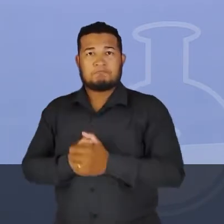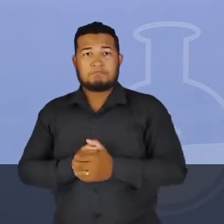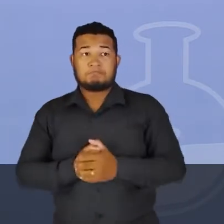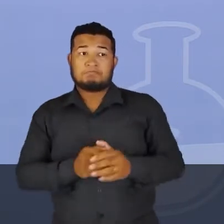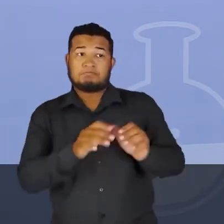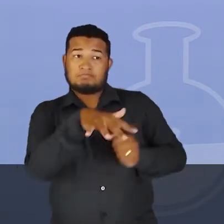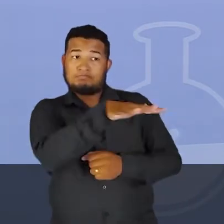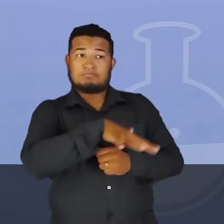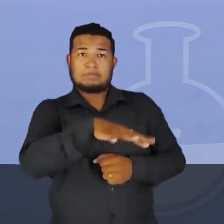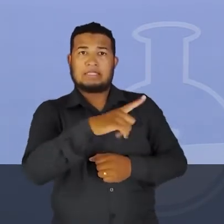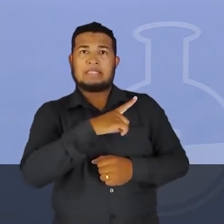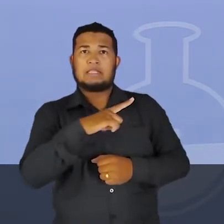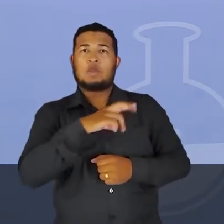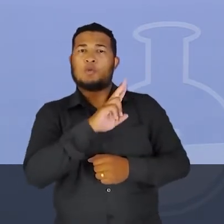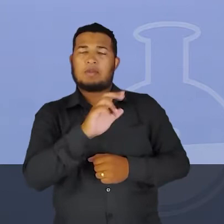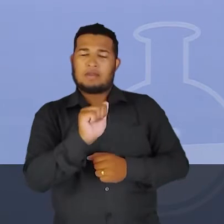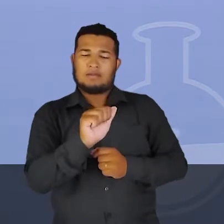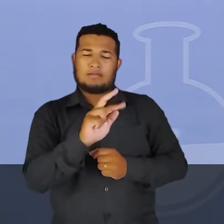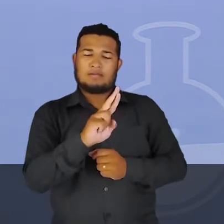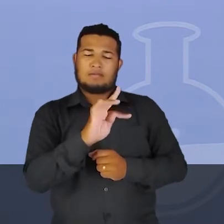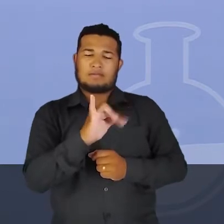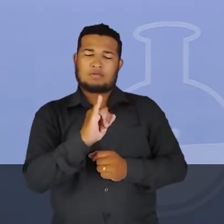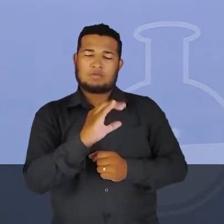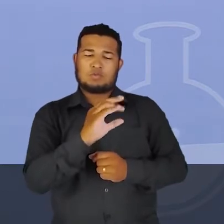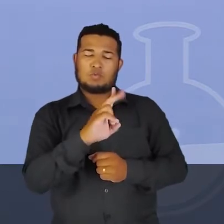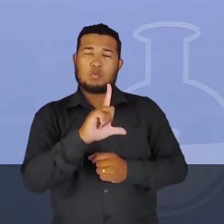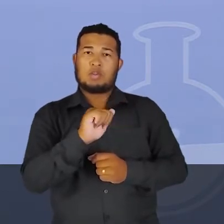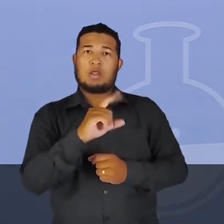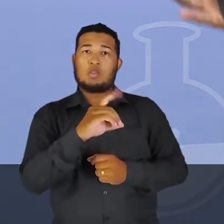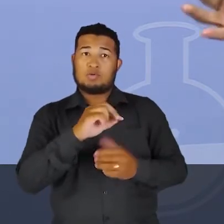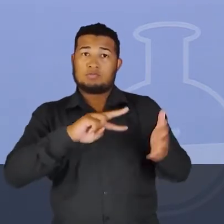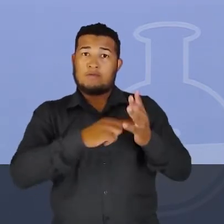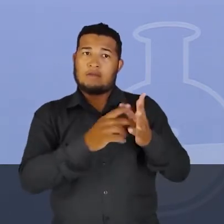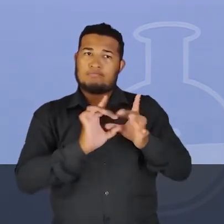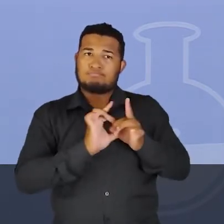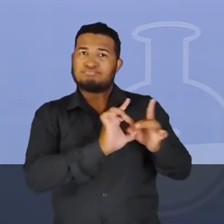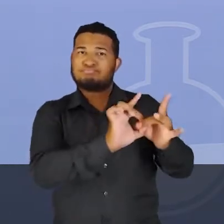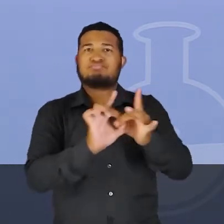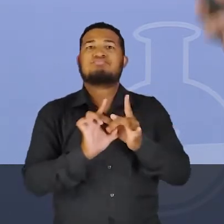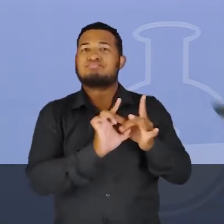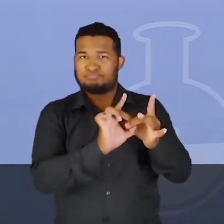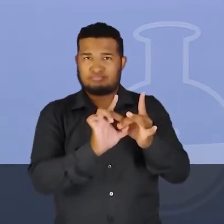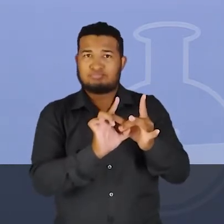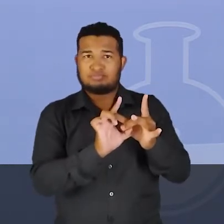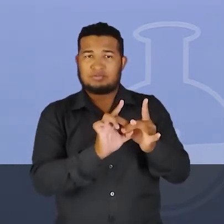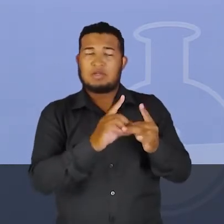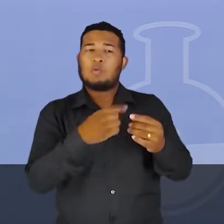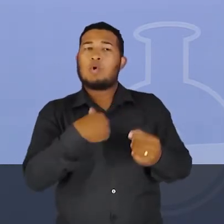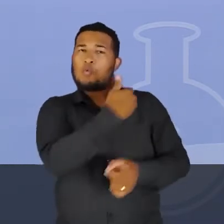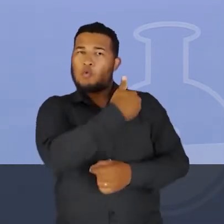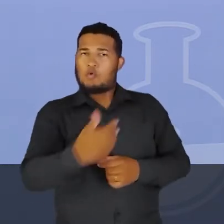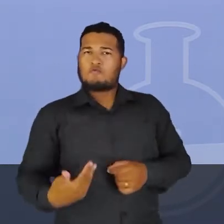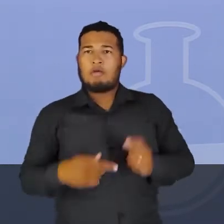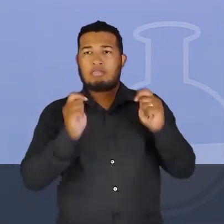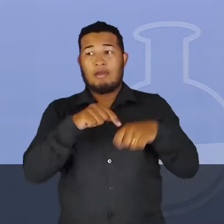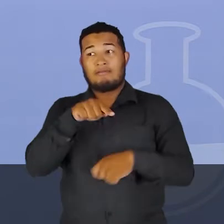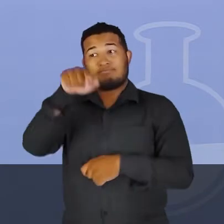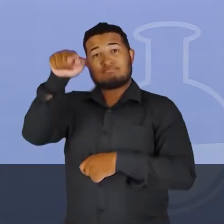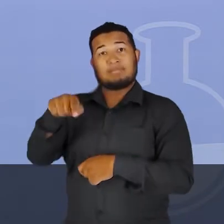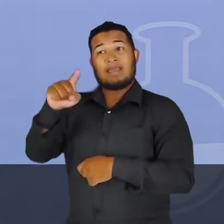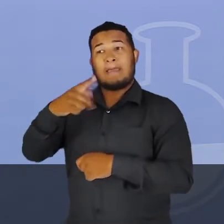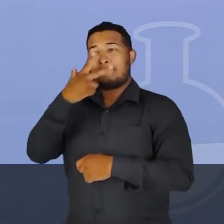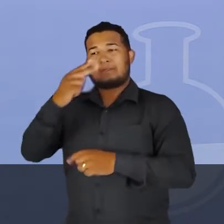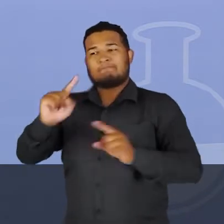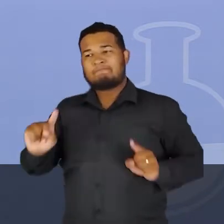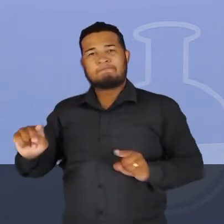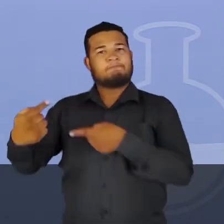movimentos que a gente fala que estão articulados com o Estado e aqueles movimentos que estão em confronto com o Estado, ok? E a